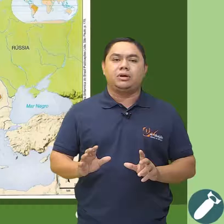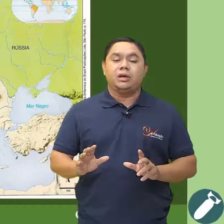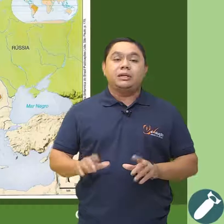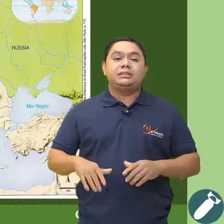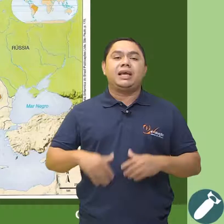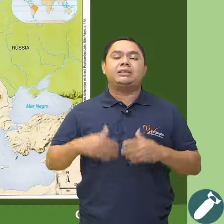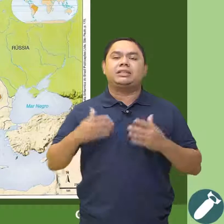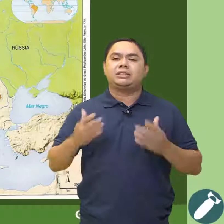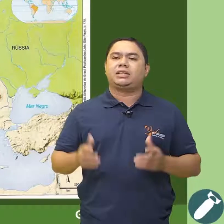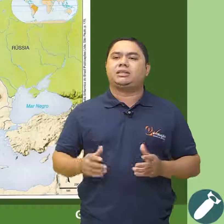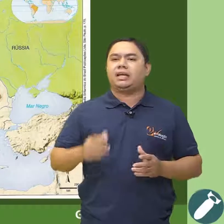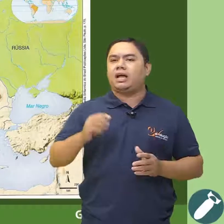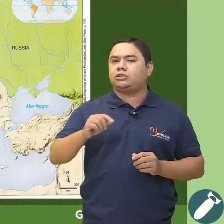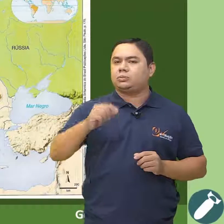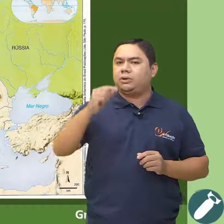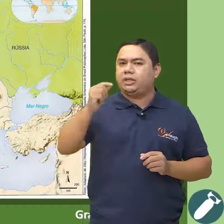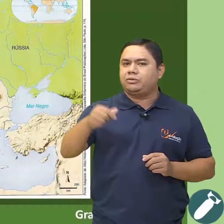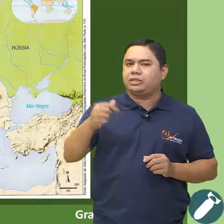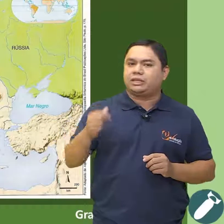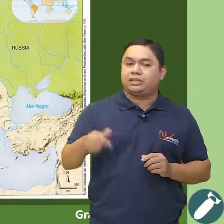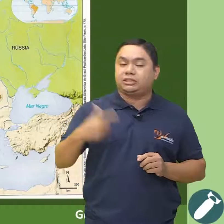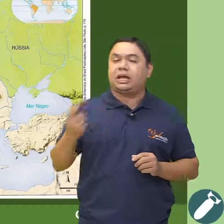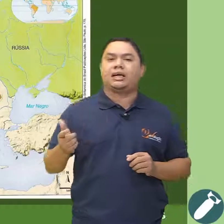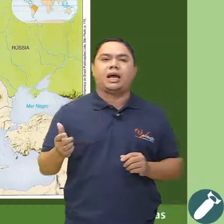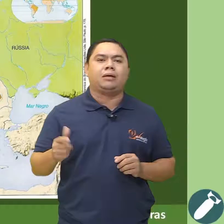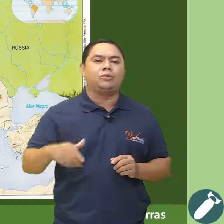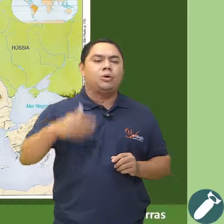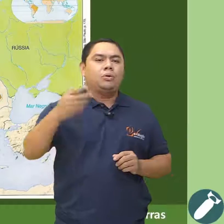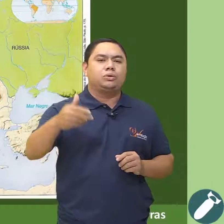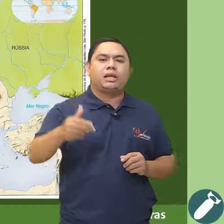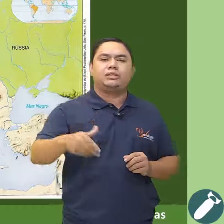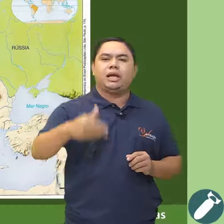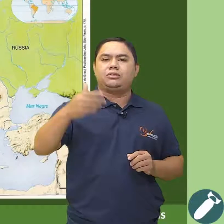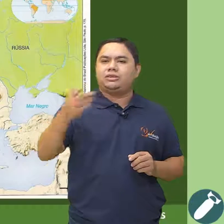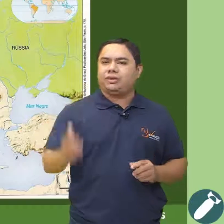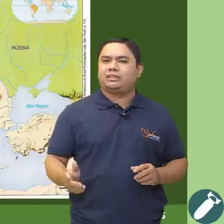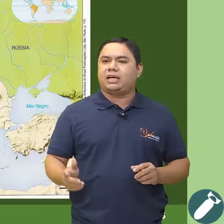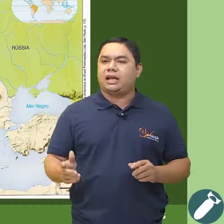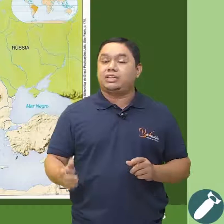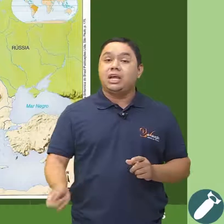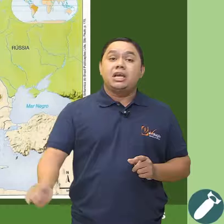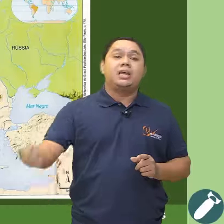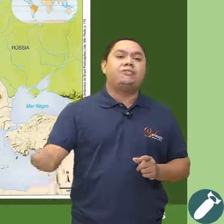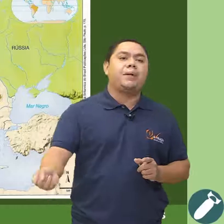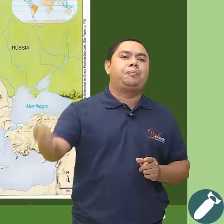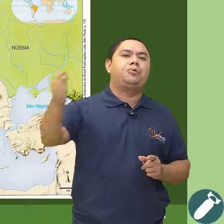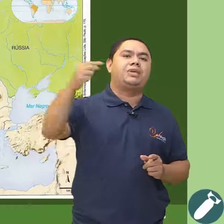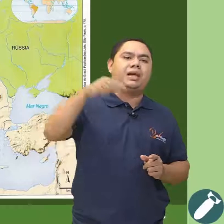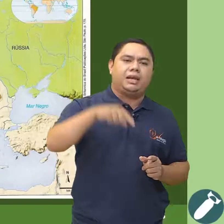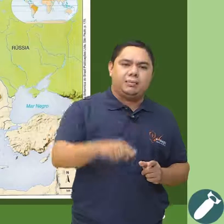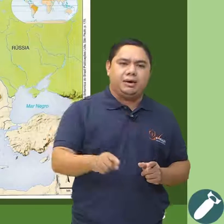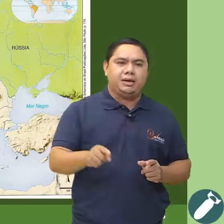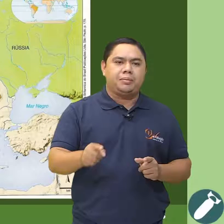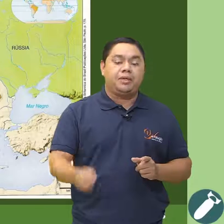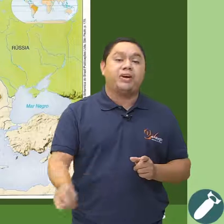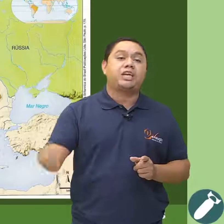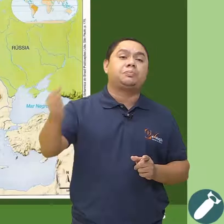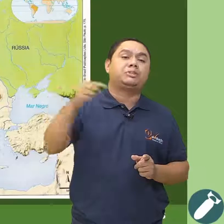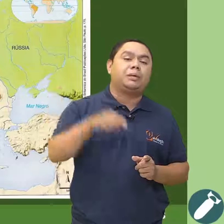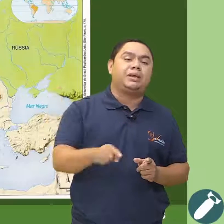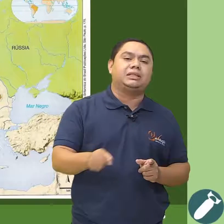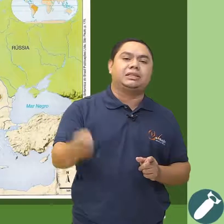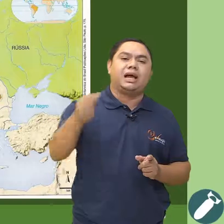europeu. Dentre esses tratados, nós podemos destacar o Tratado de Versalhes, que vai punir a Alemanha,